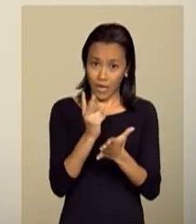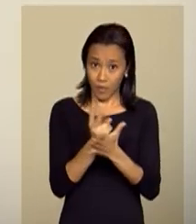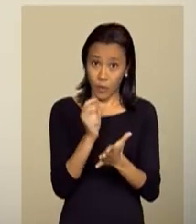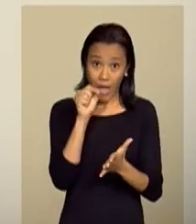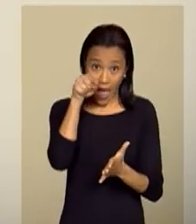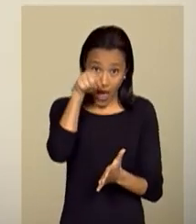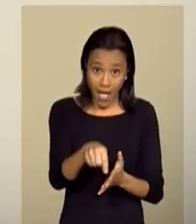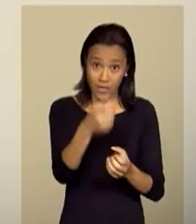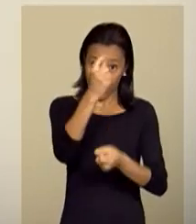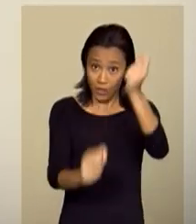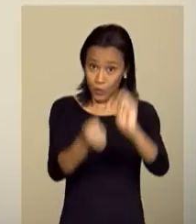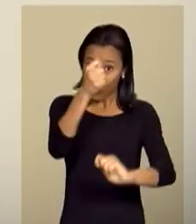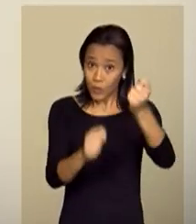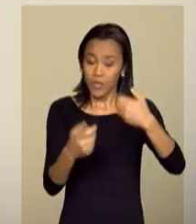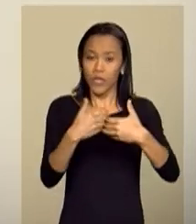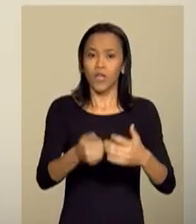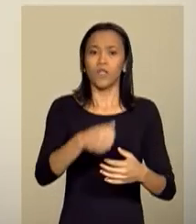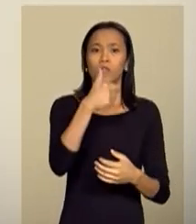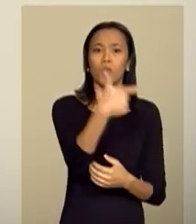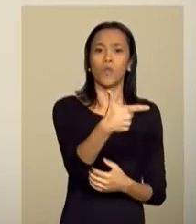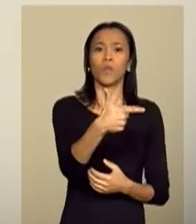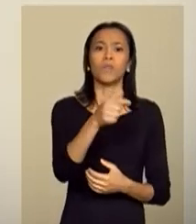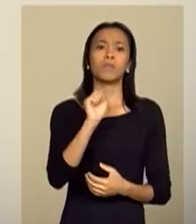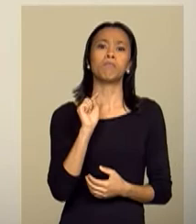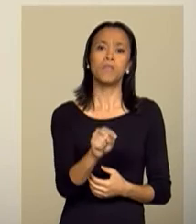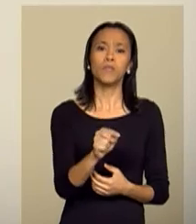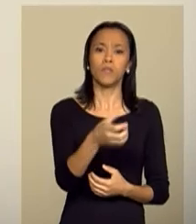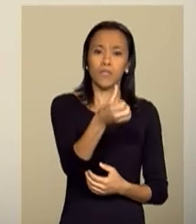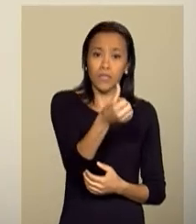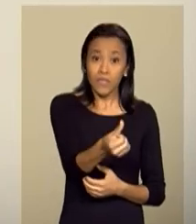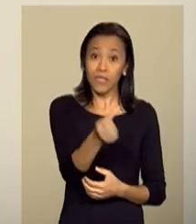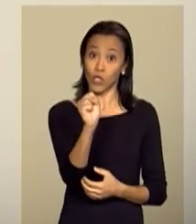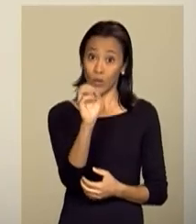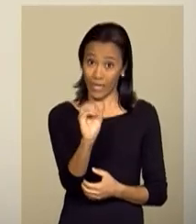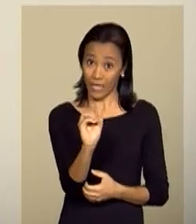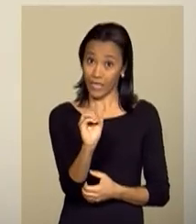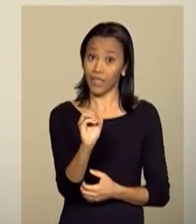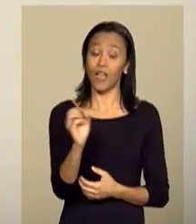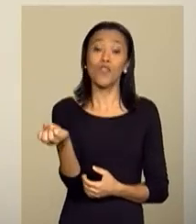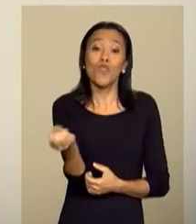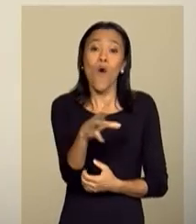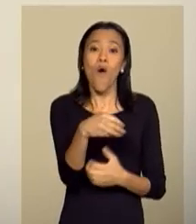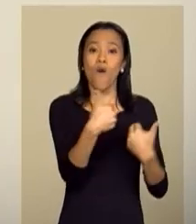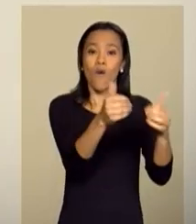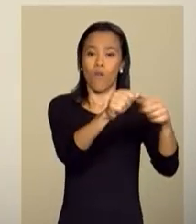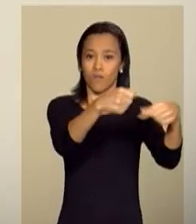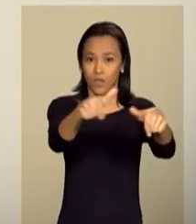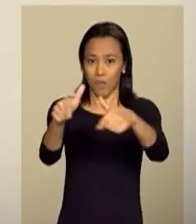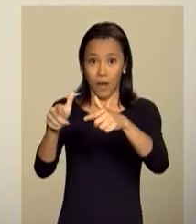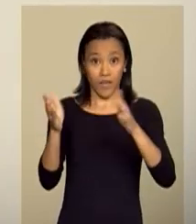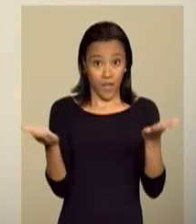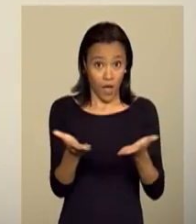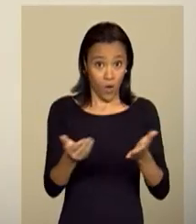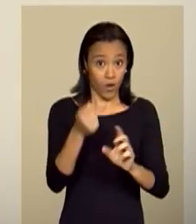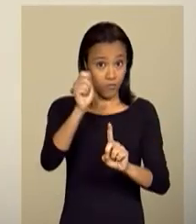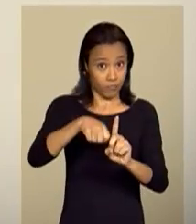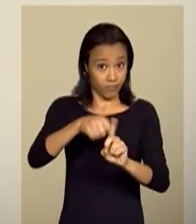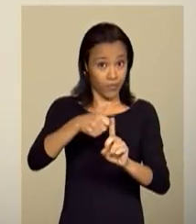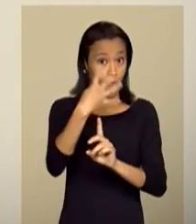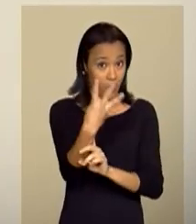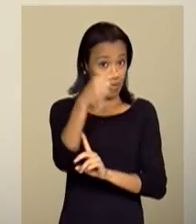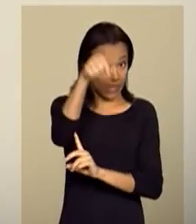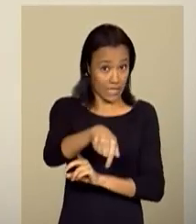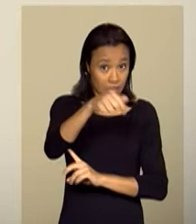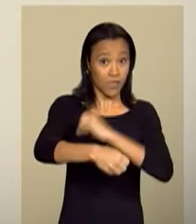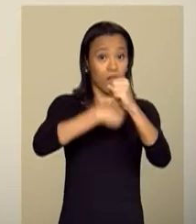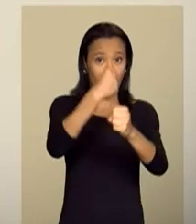essa indústria criou 2.680 novos postos de trabalho e agora só nos 4 meses desse ano